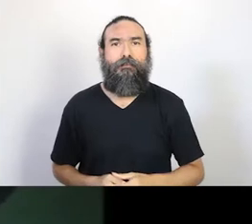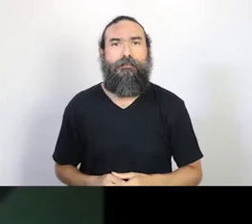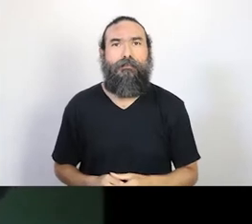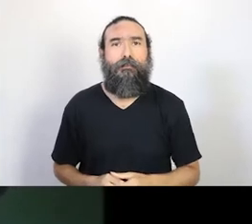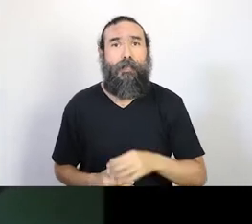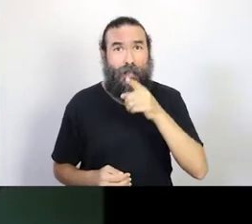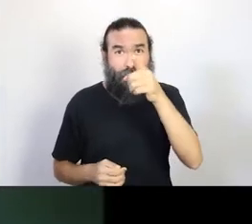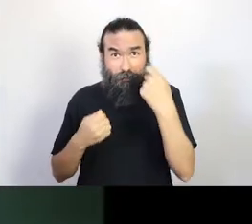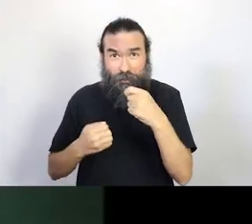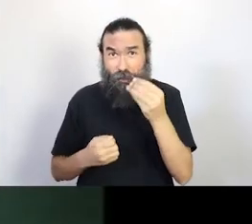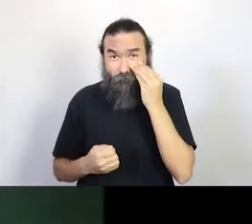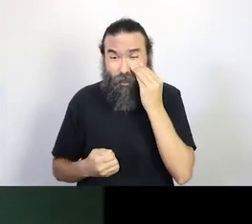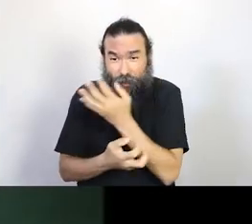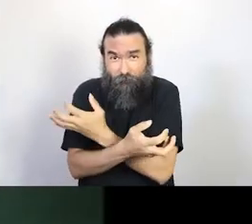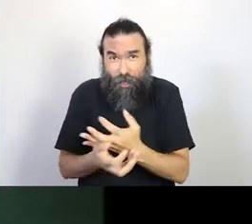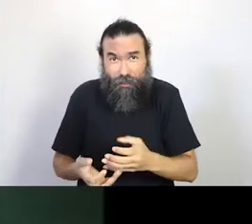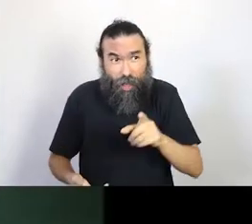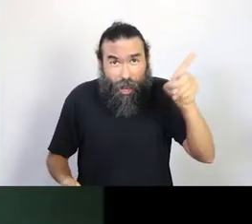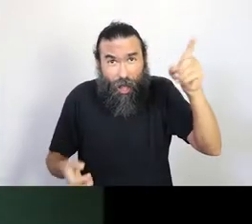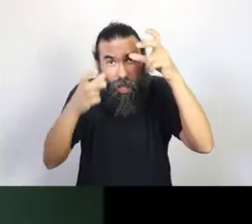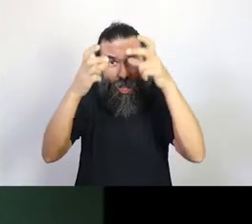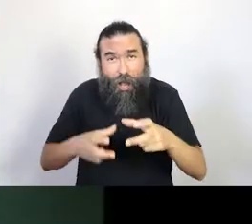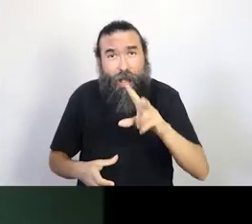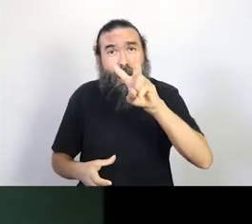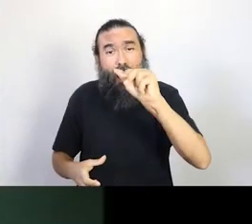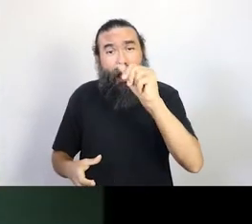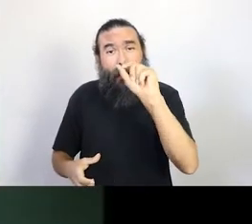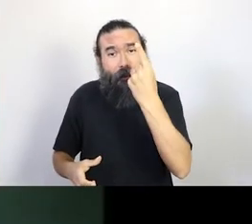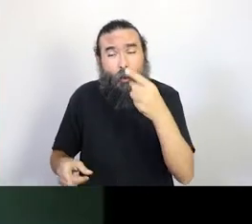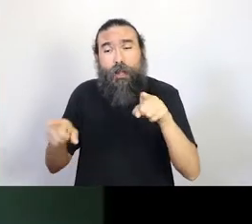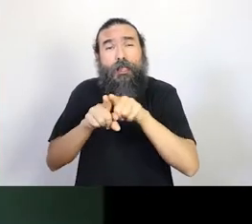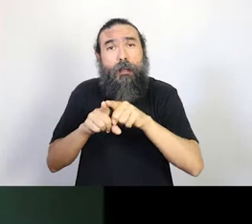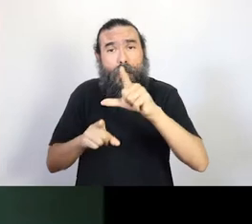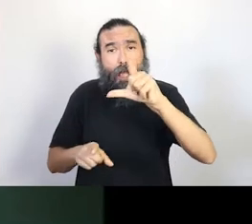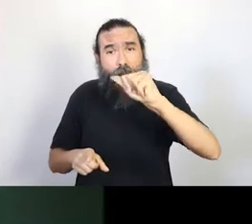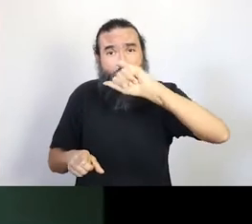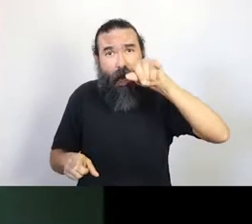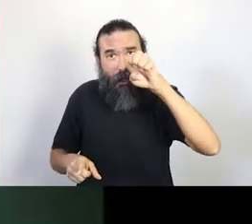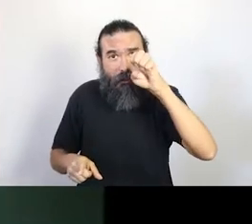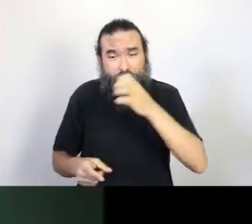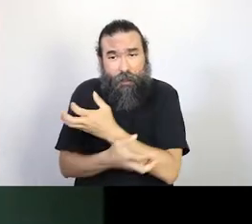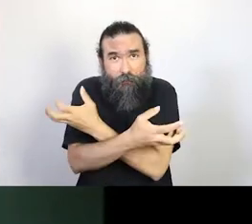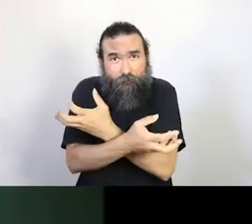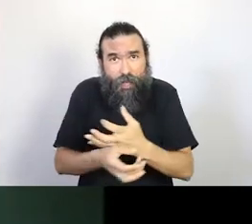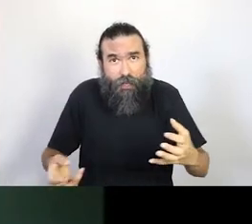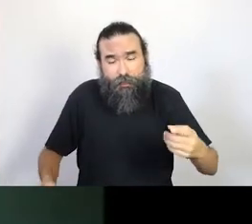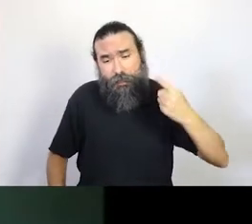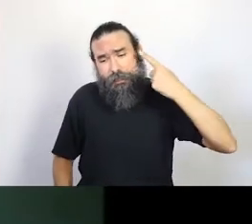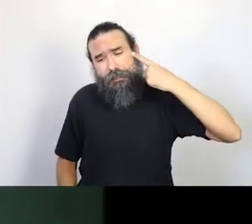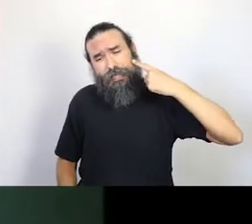viram, festa era lá no vão, lá na laje, semana inteira. De nada, Mar. Tudo bom, Mar? Era